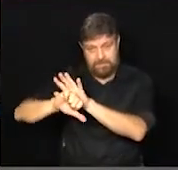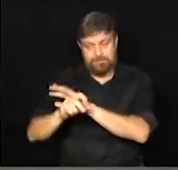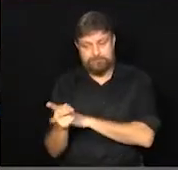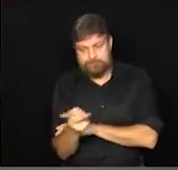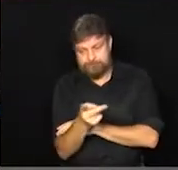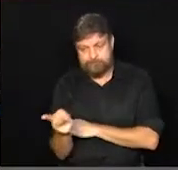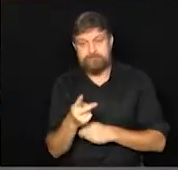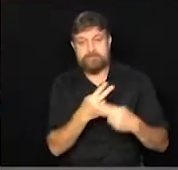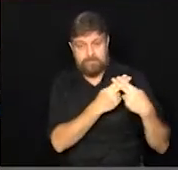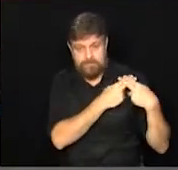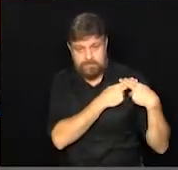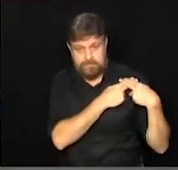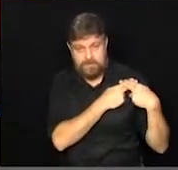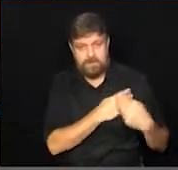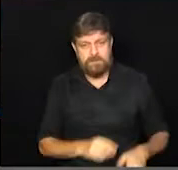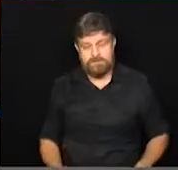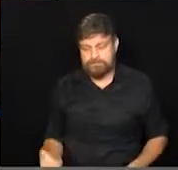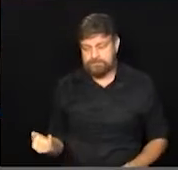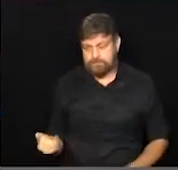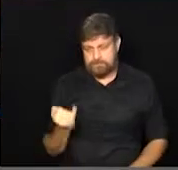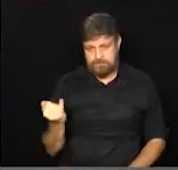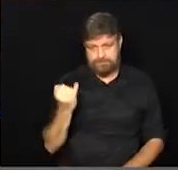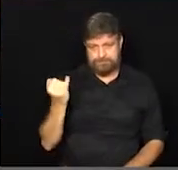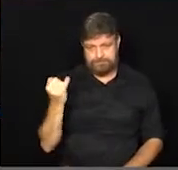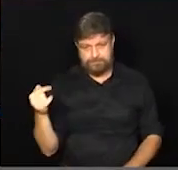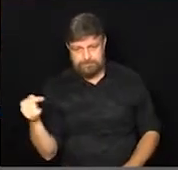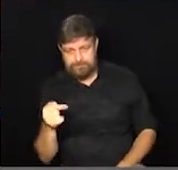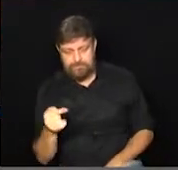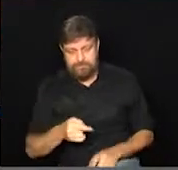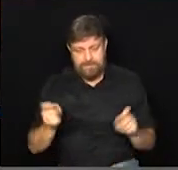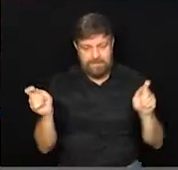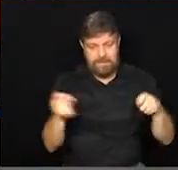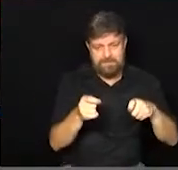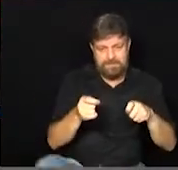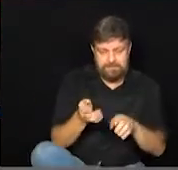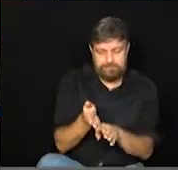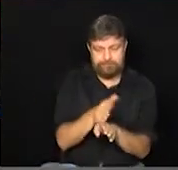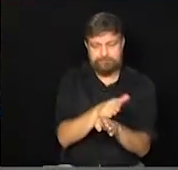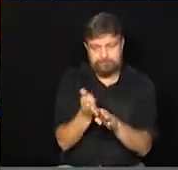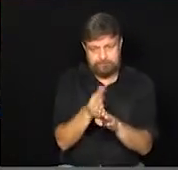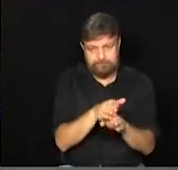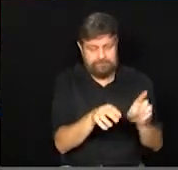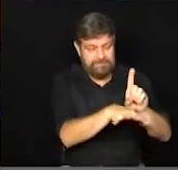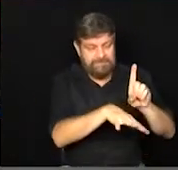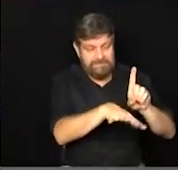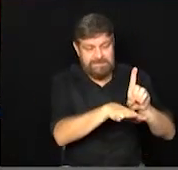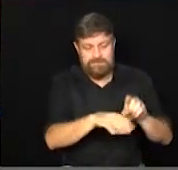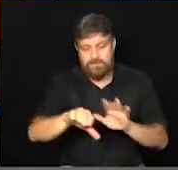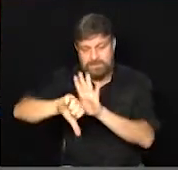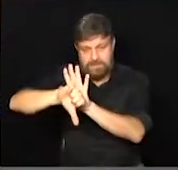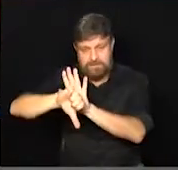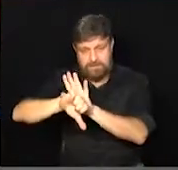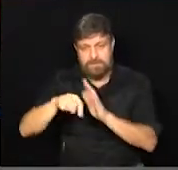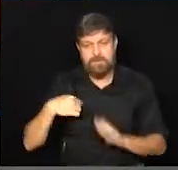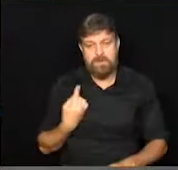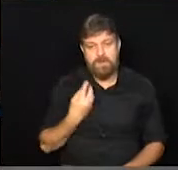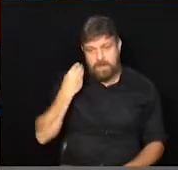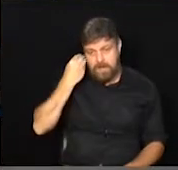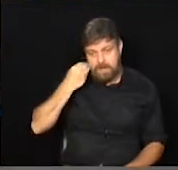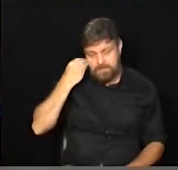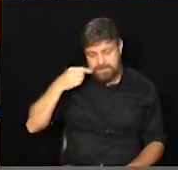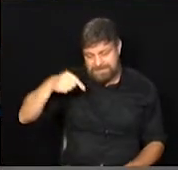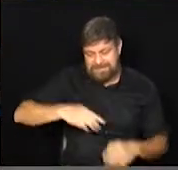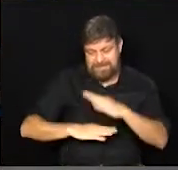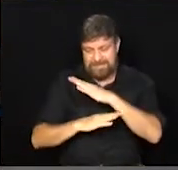dizer a importância dessa competência híbrida civil e criminal, eu acho que foi uma experiência que nós tivemos aqui na